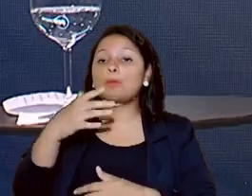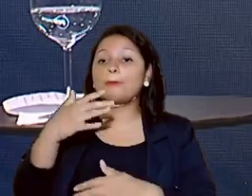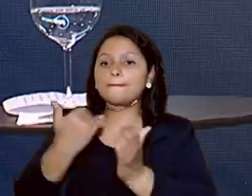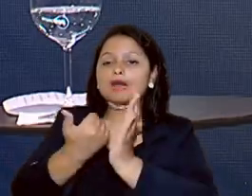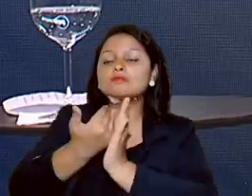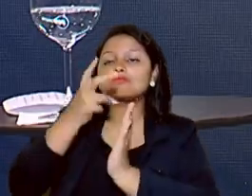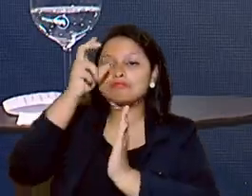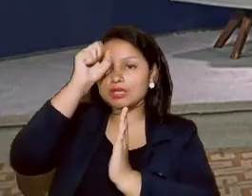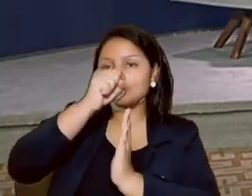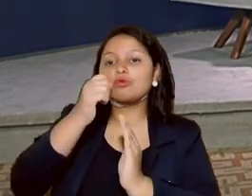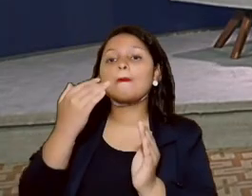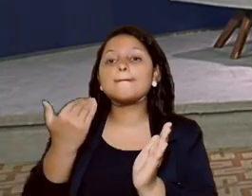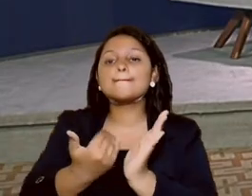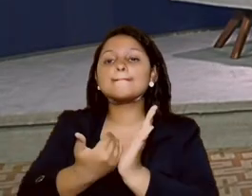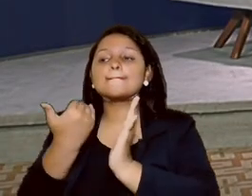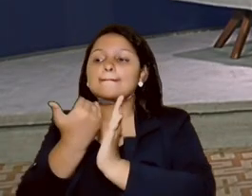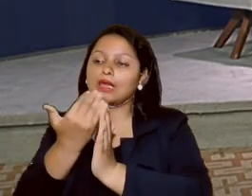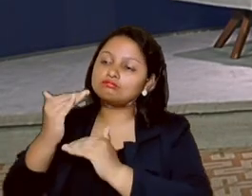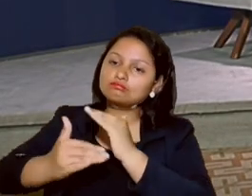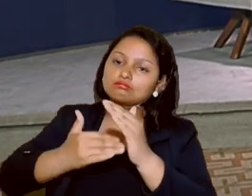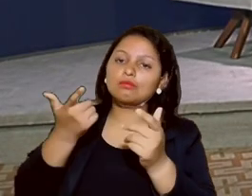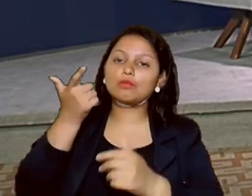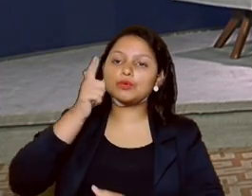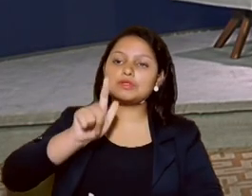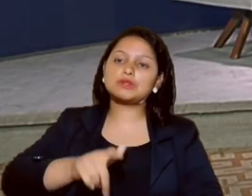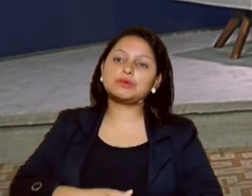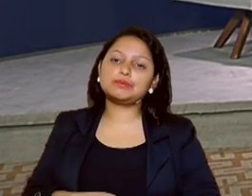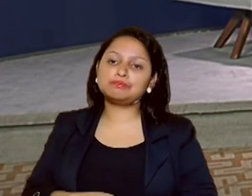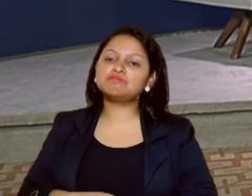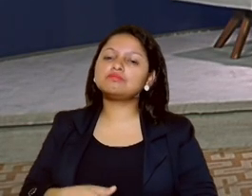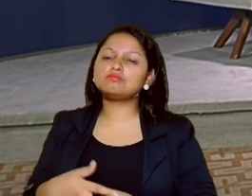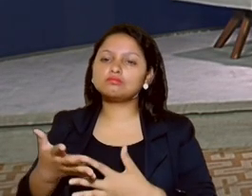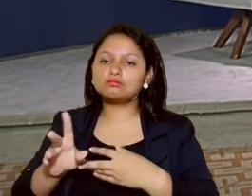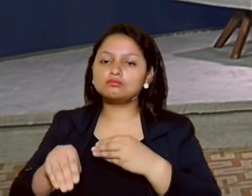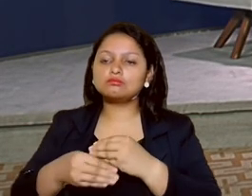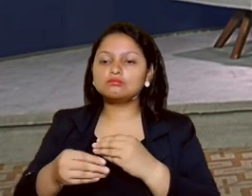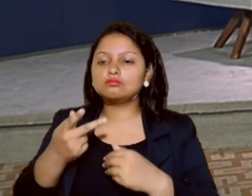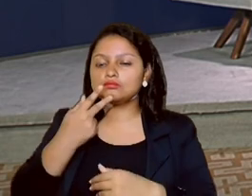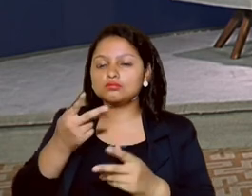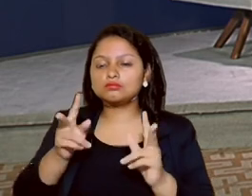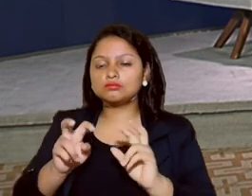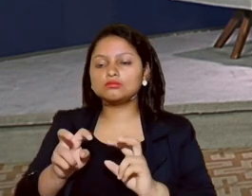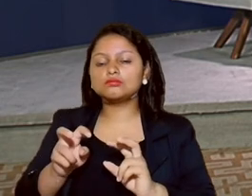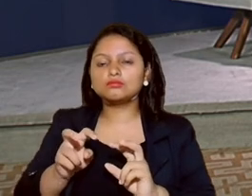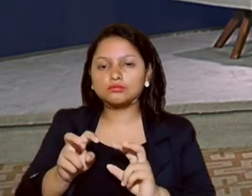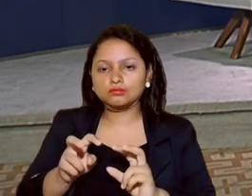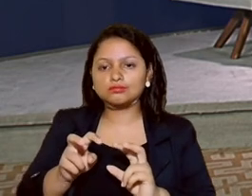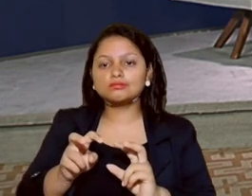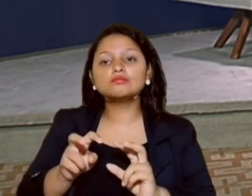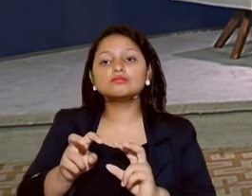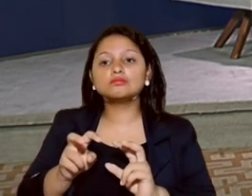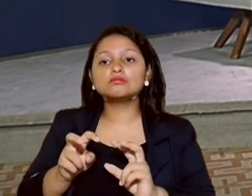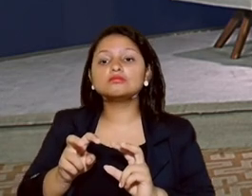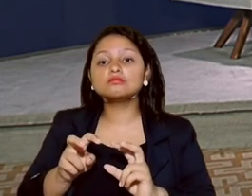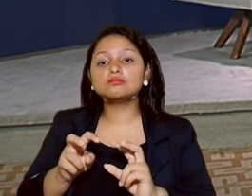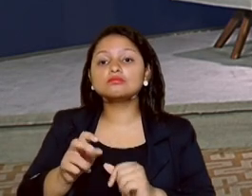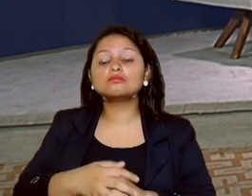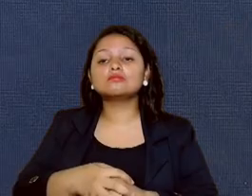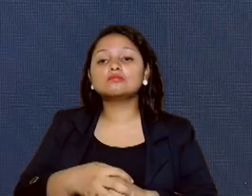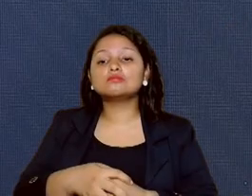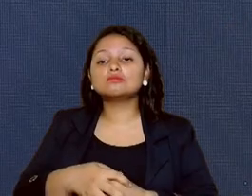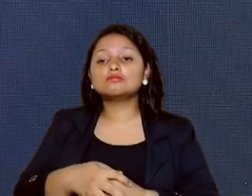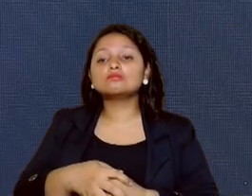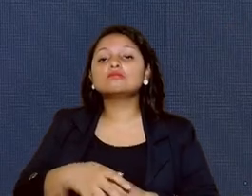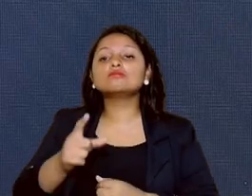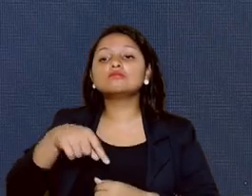vão ter que ser desenvolvido e também e complementando né a gente fala muito né a gente que milita muito nesse segmento aspms mas é